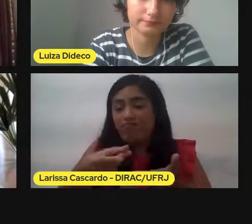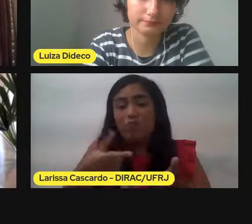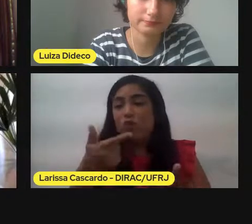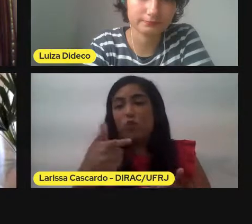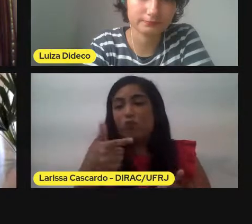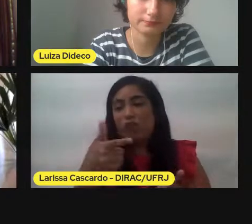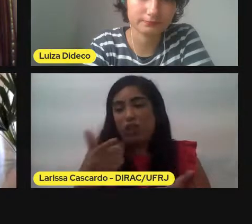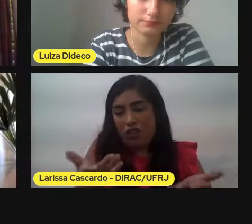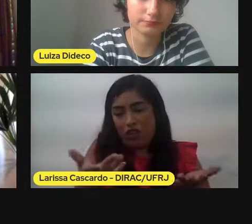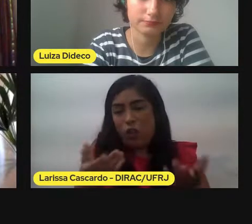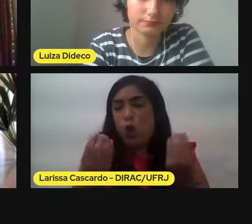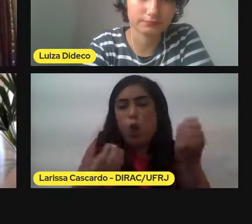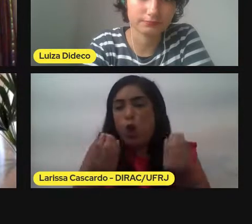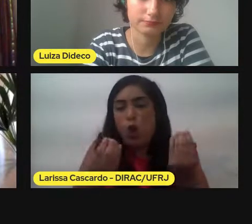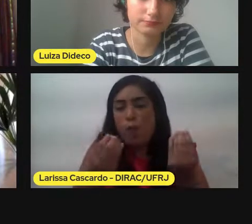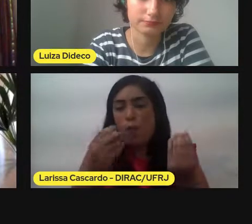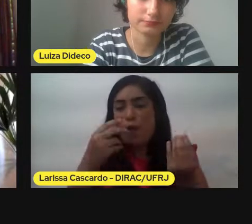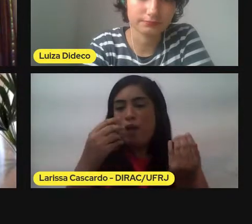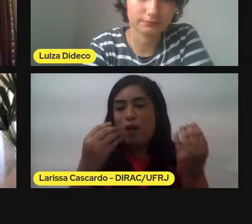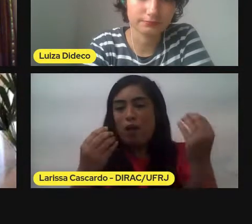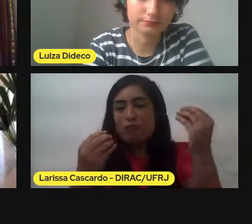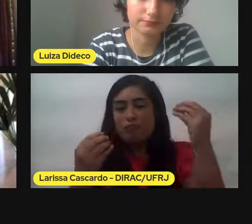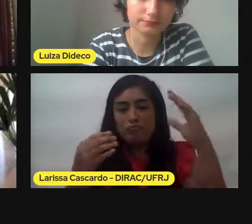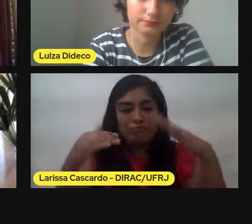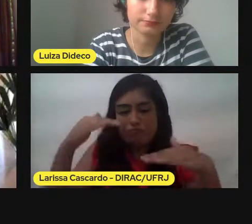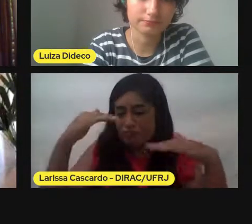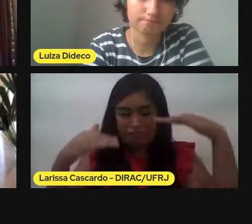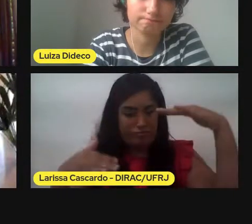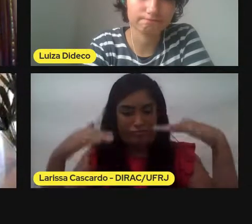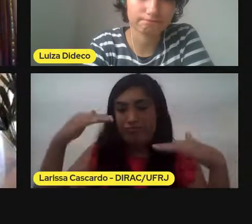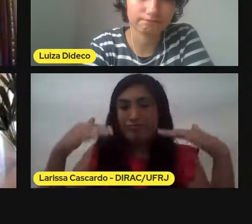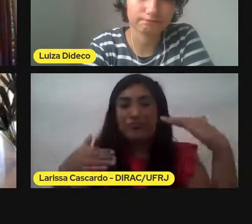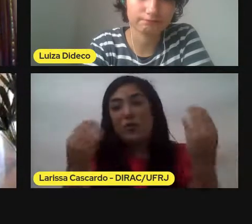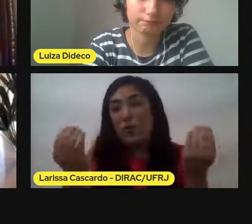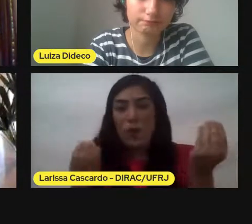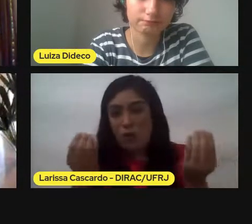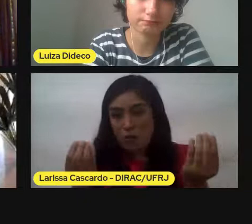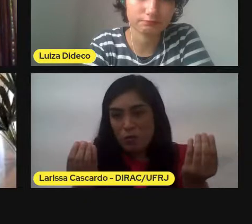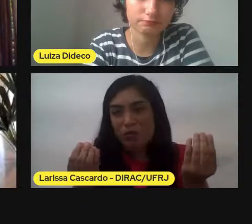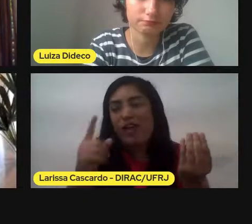dessa oscilação, eu acho que é uma questão central no livro do Desassossego.